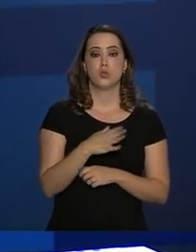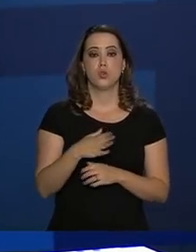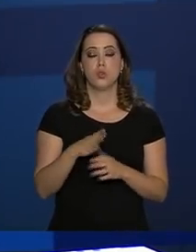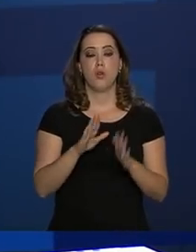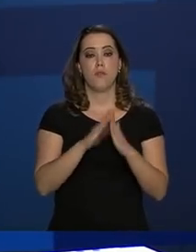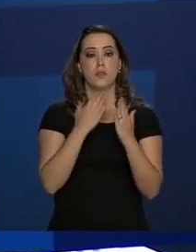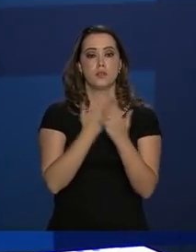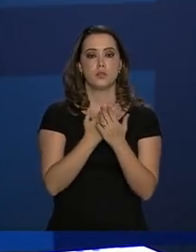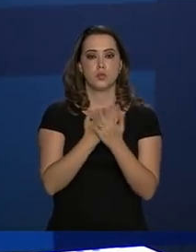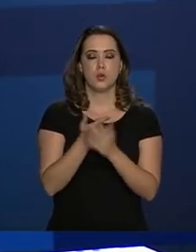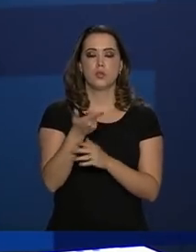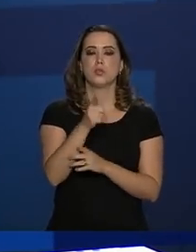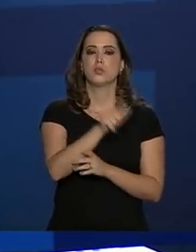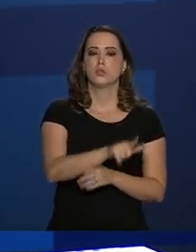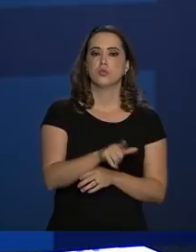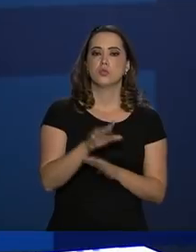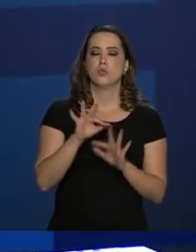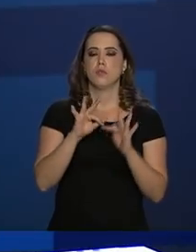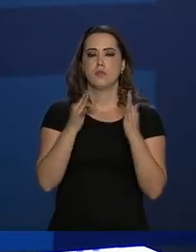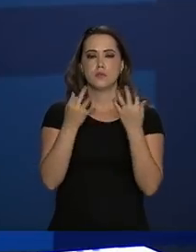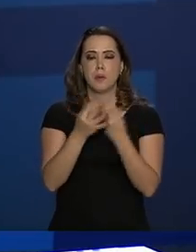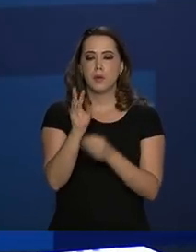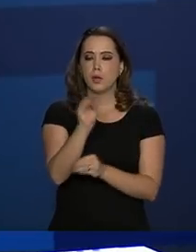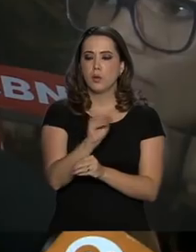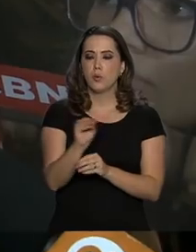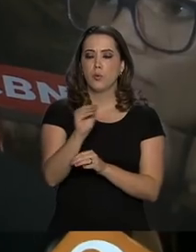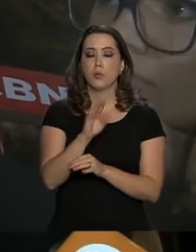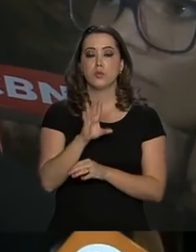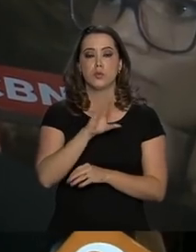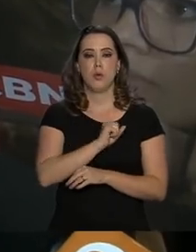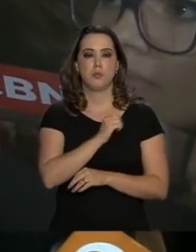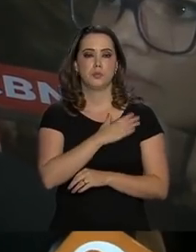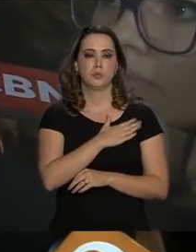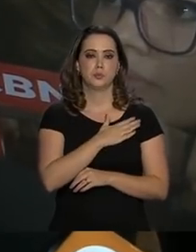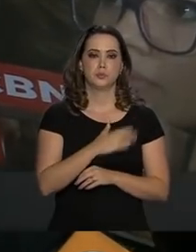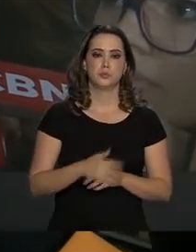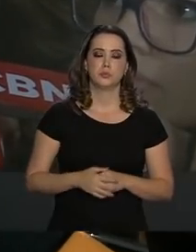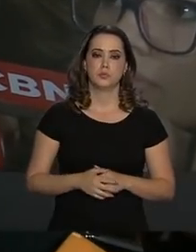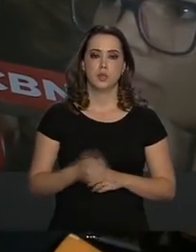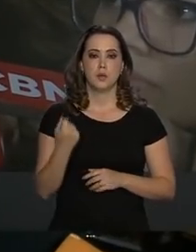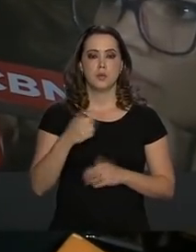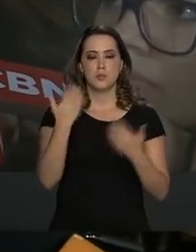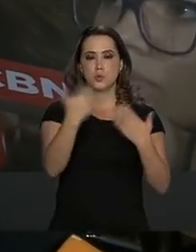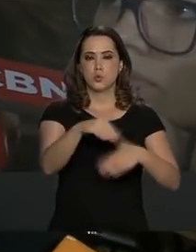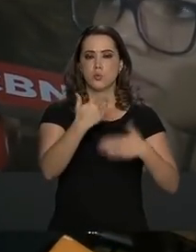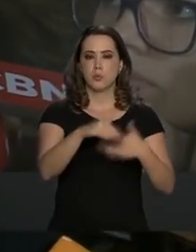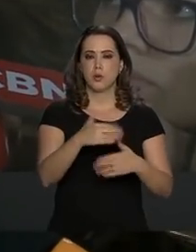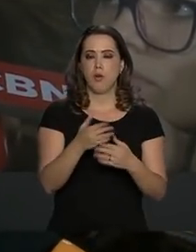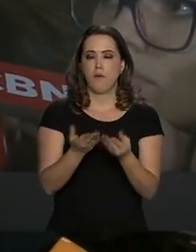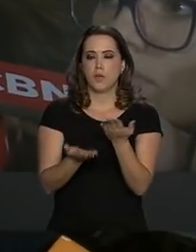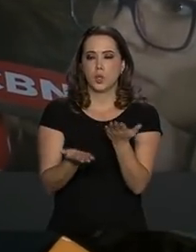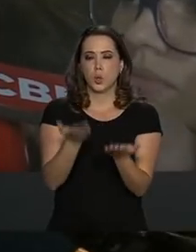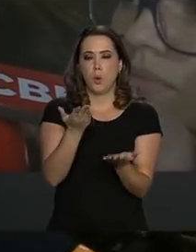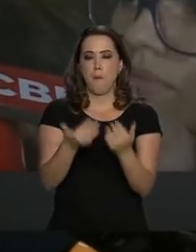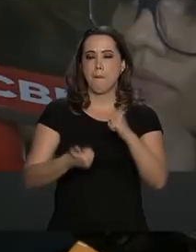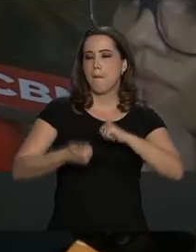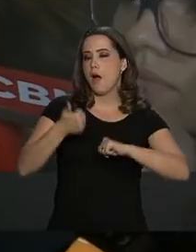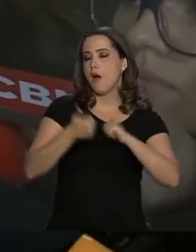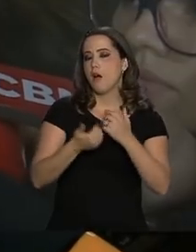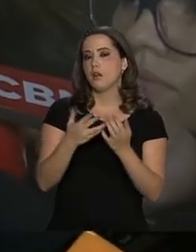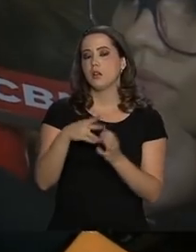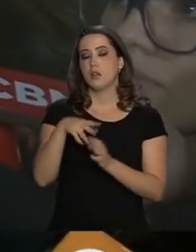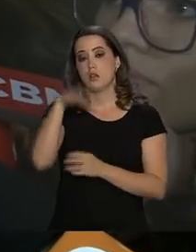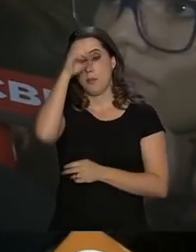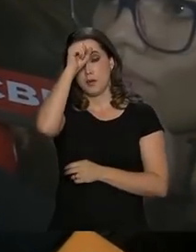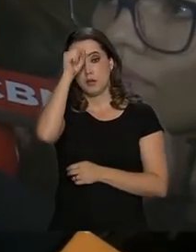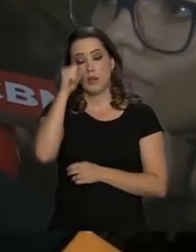escola que Resgate o valor da família e da Pátria nós precisamos ter exames que venham a o conhecimento conhecimento